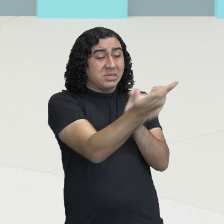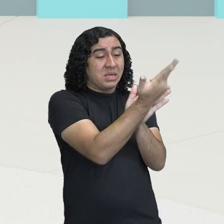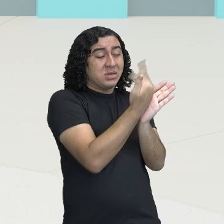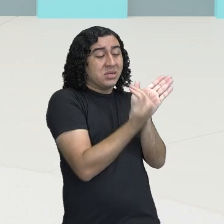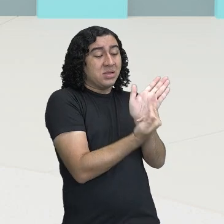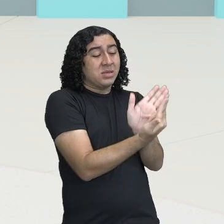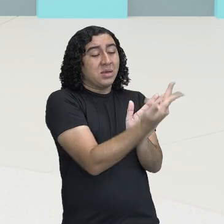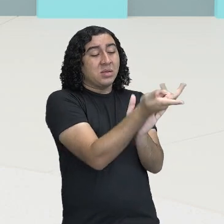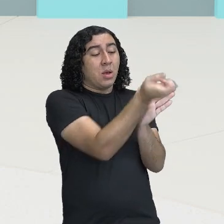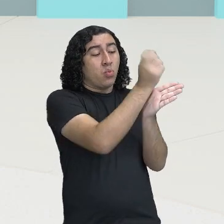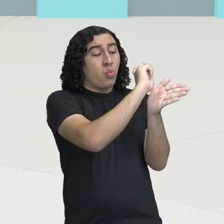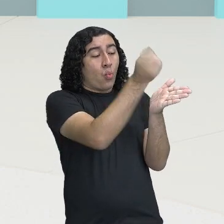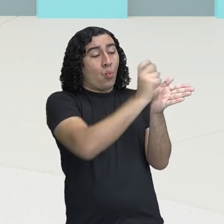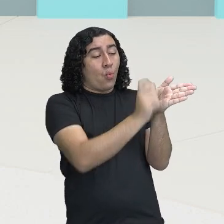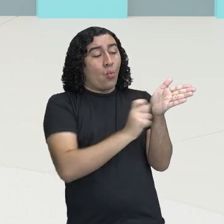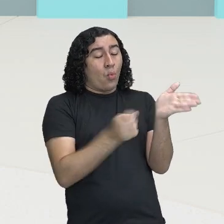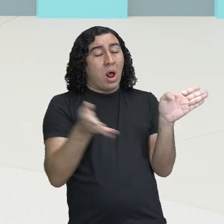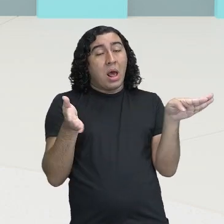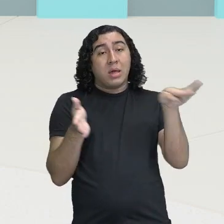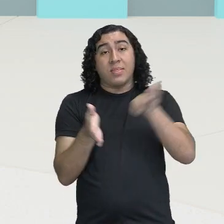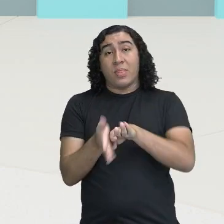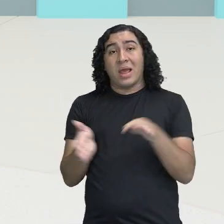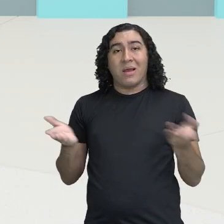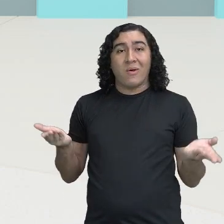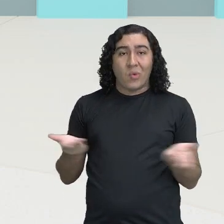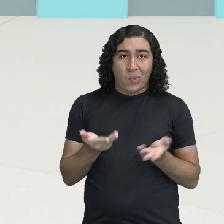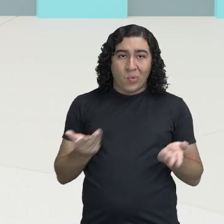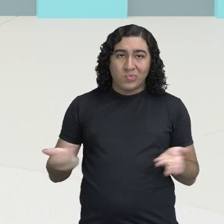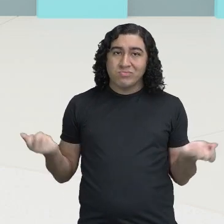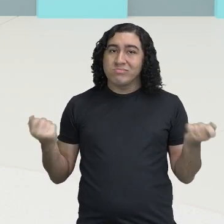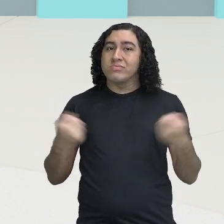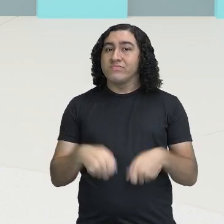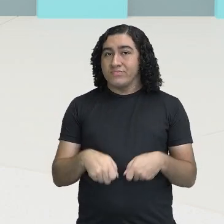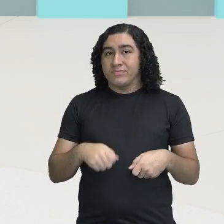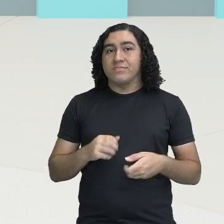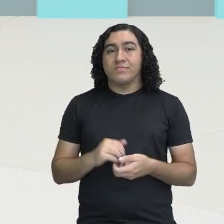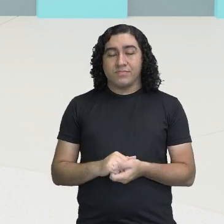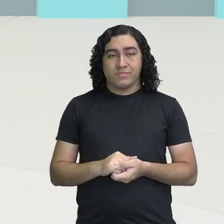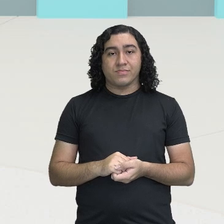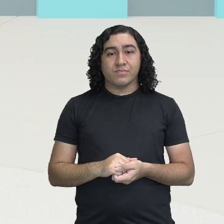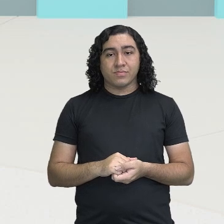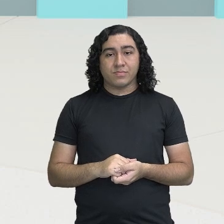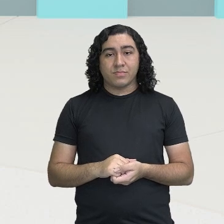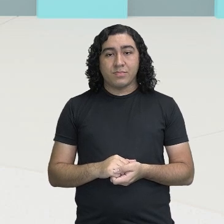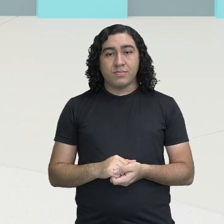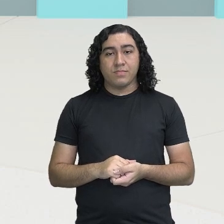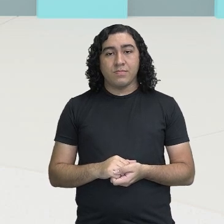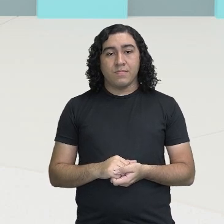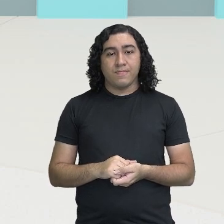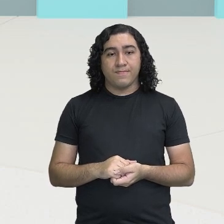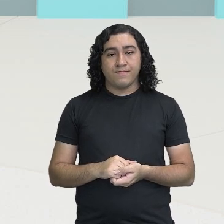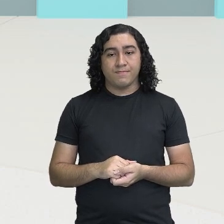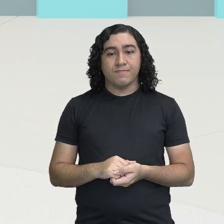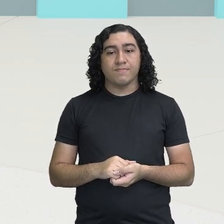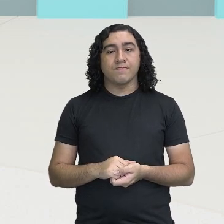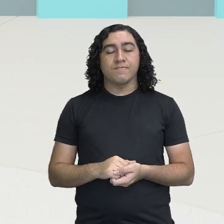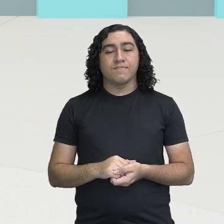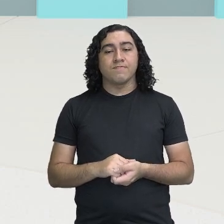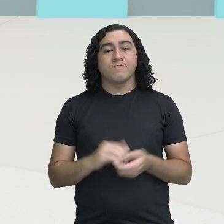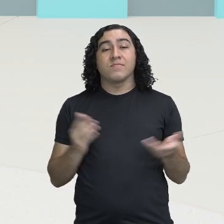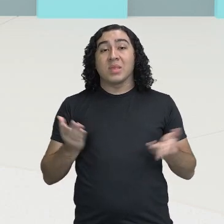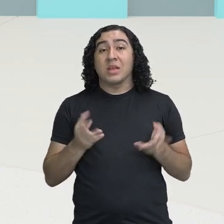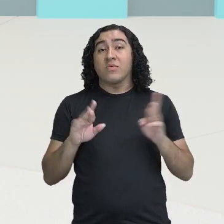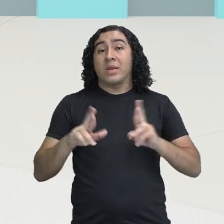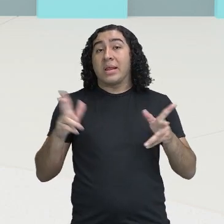desenho, até chegar ao que se tem, né, hoje de questão